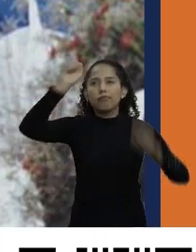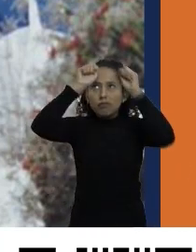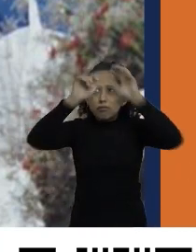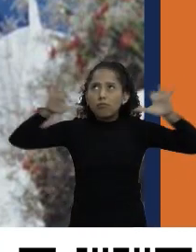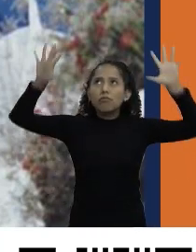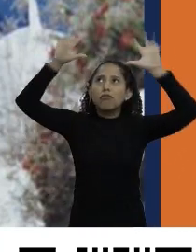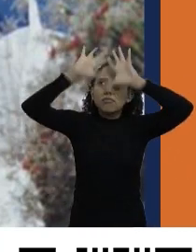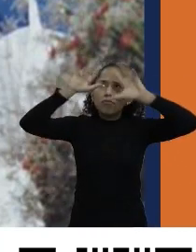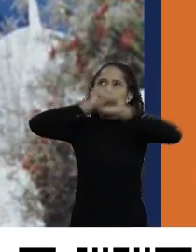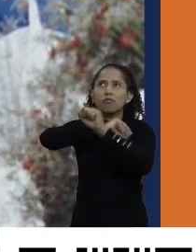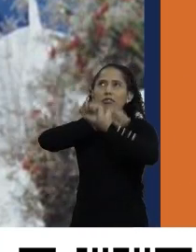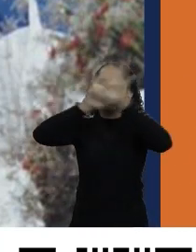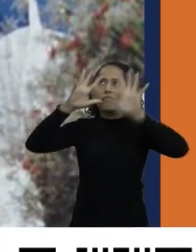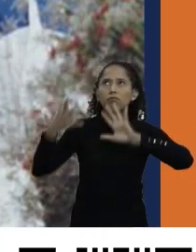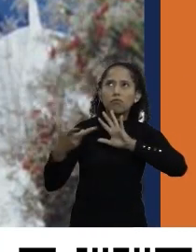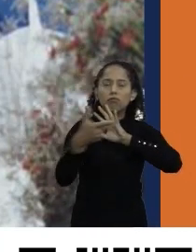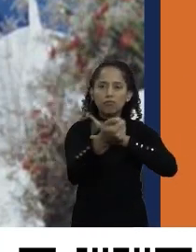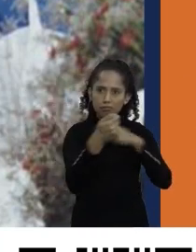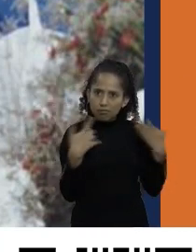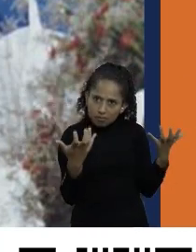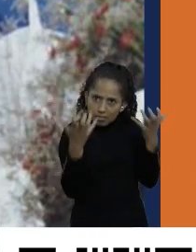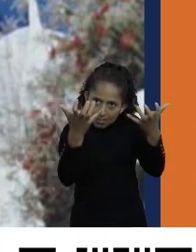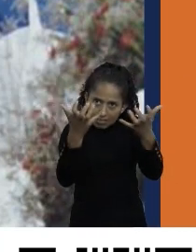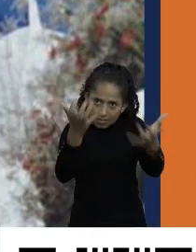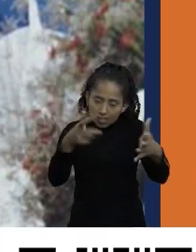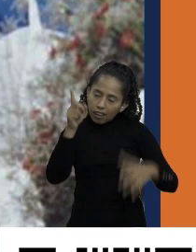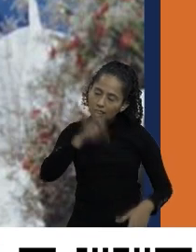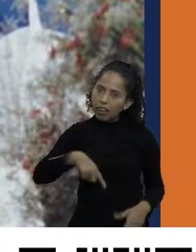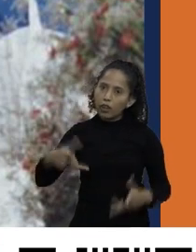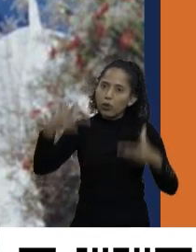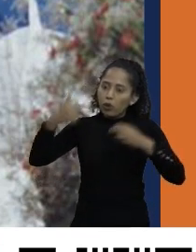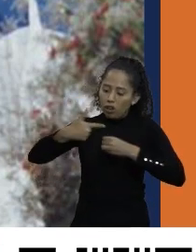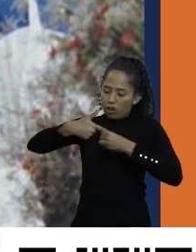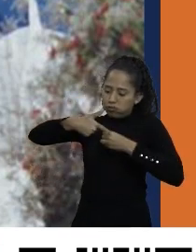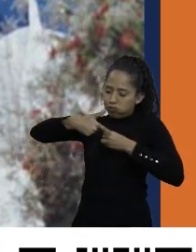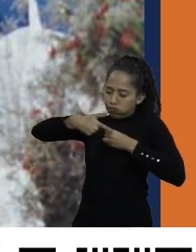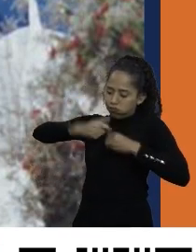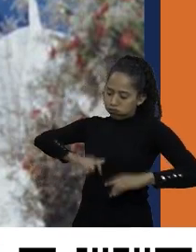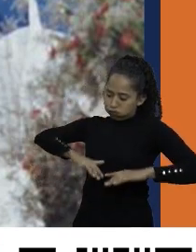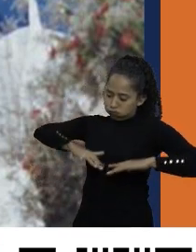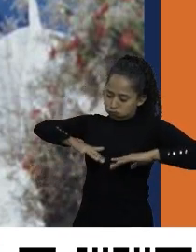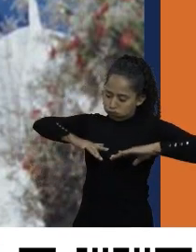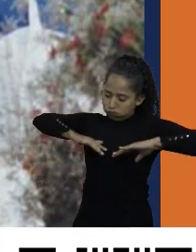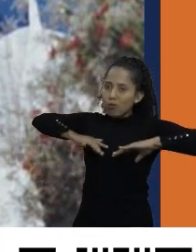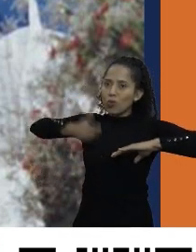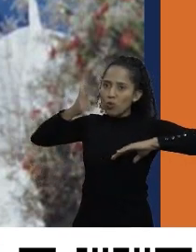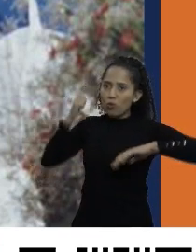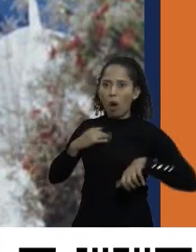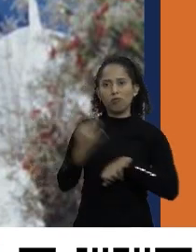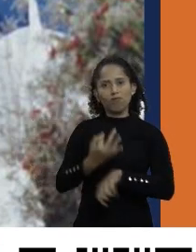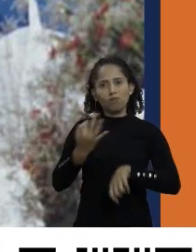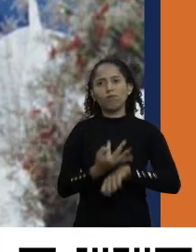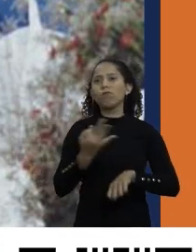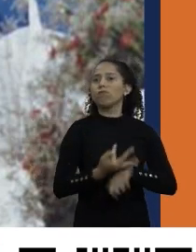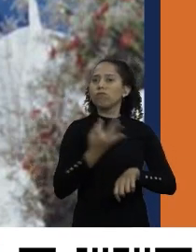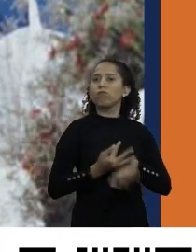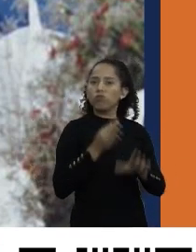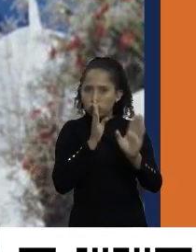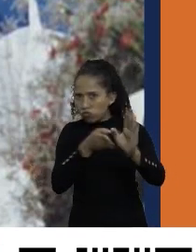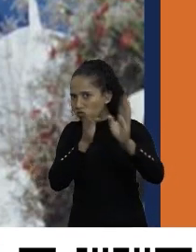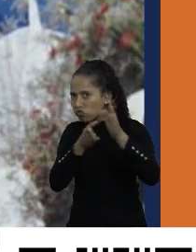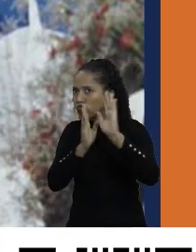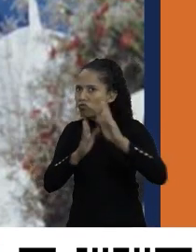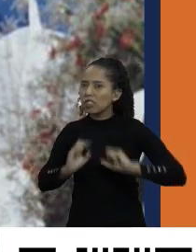mental clara e convincente do que a gente quer, aquilo ali é combustível para a gente suportar todos os dias, né,